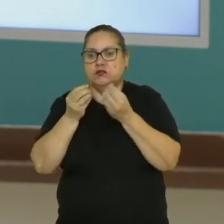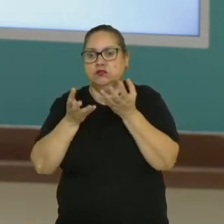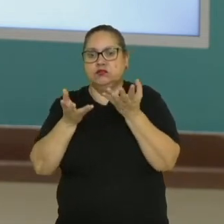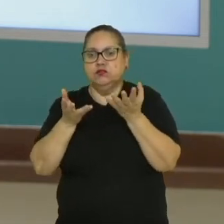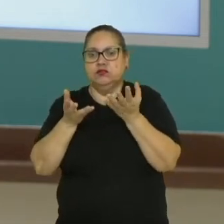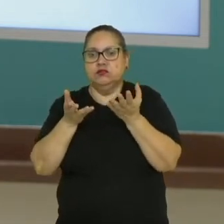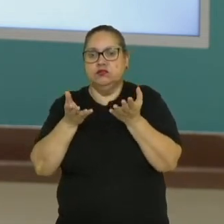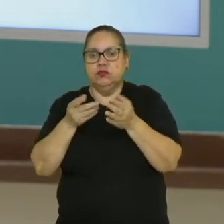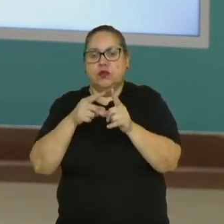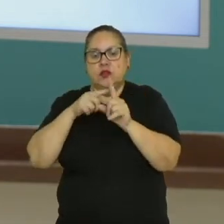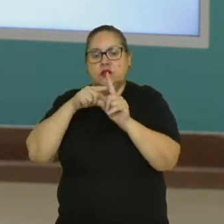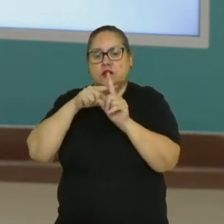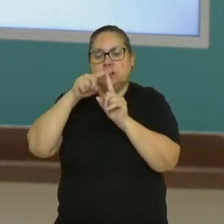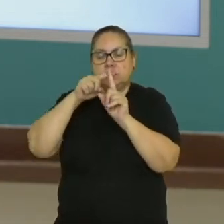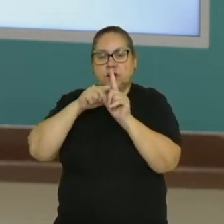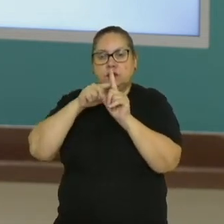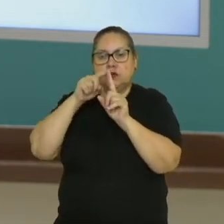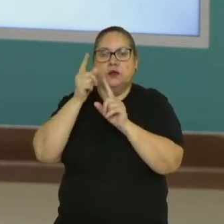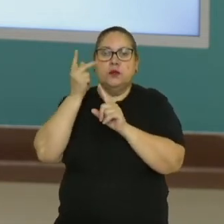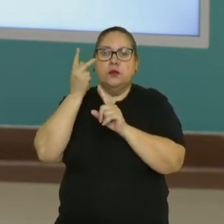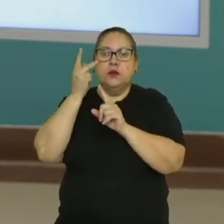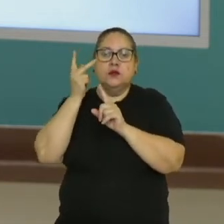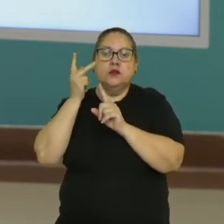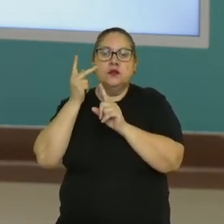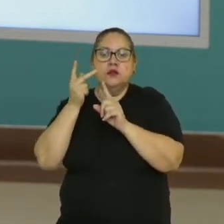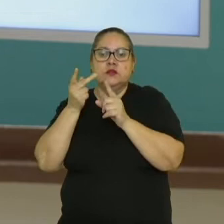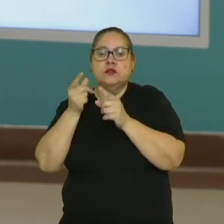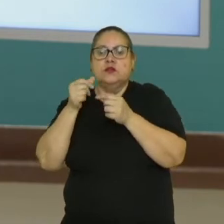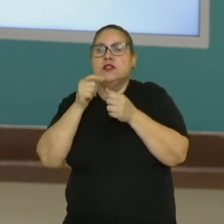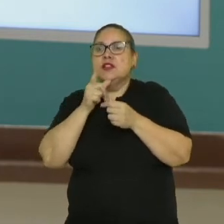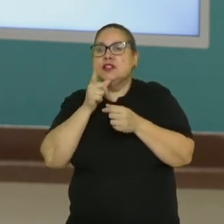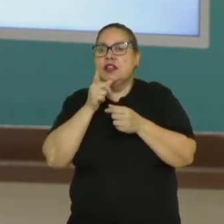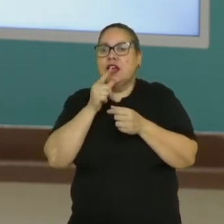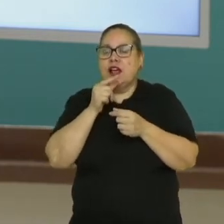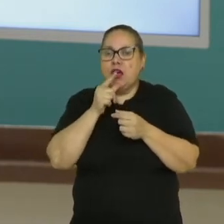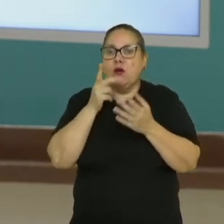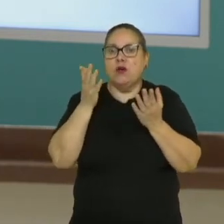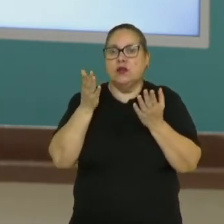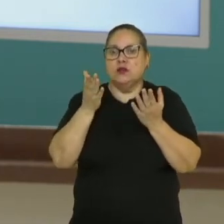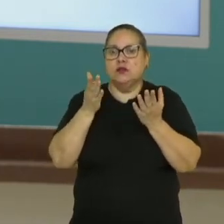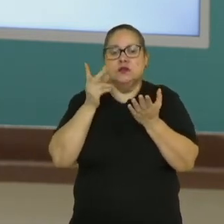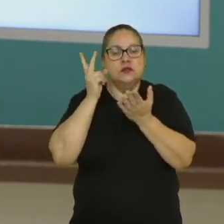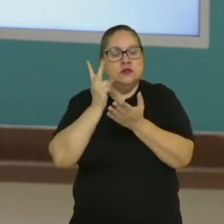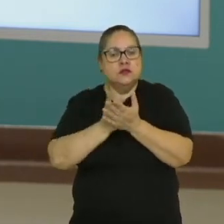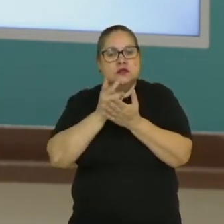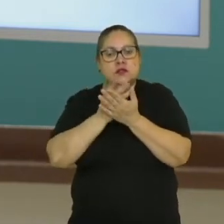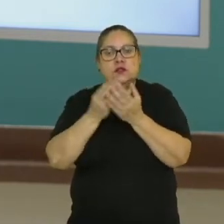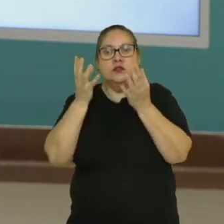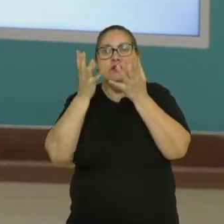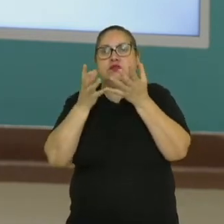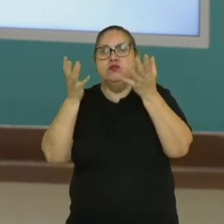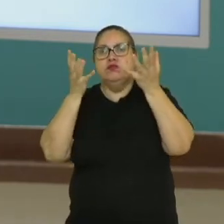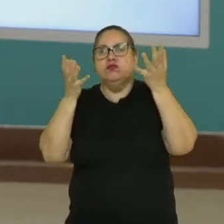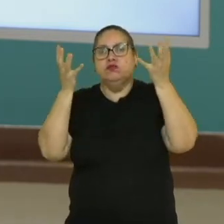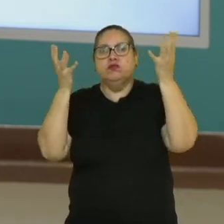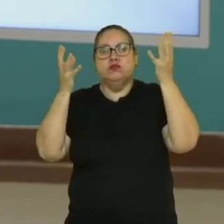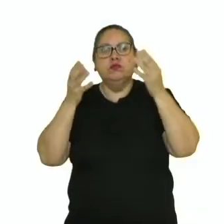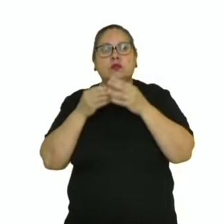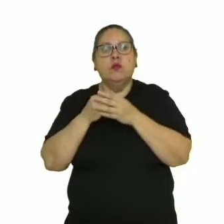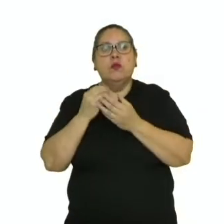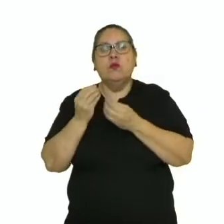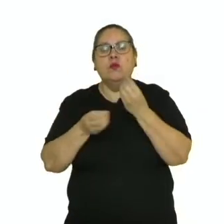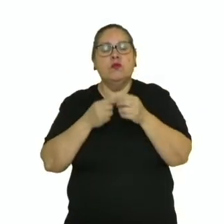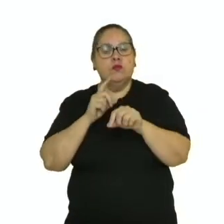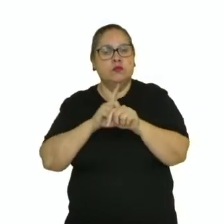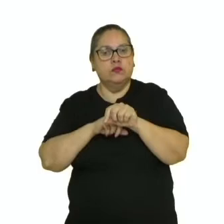na temperatura para que ela se encontrasse no estado líquido. Sempre estava no estado de vapor.